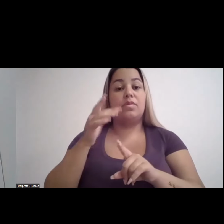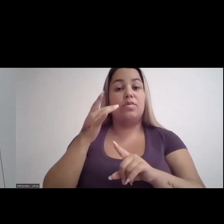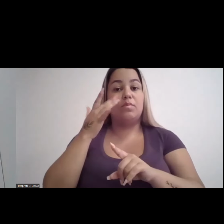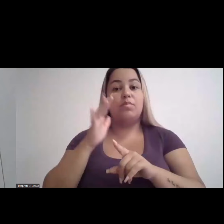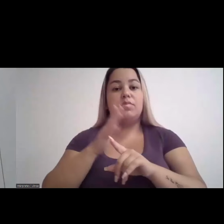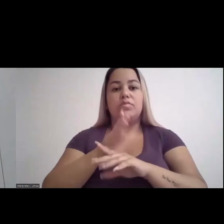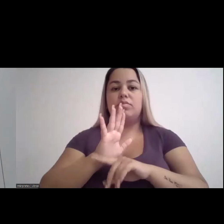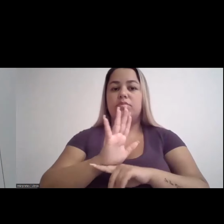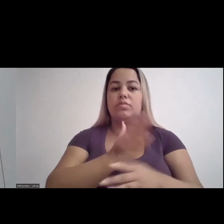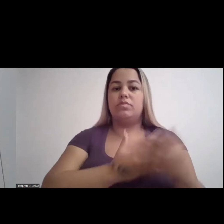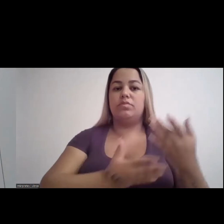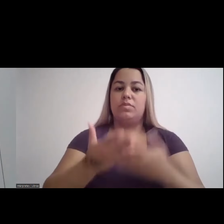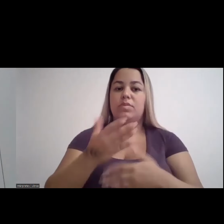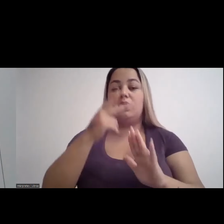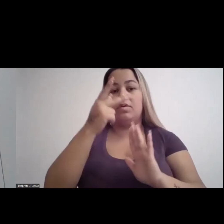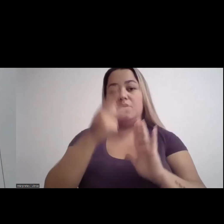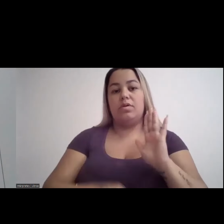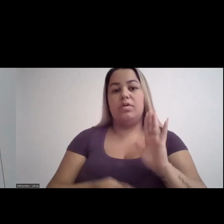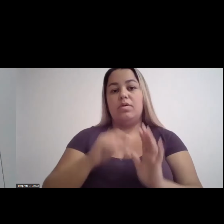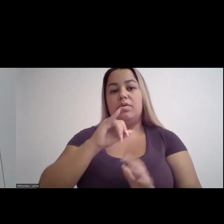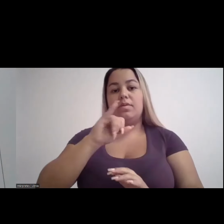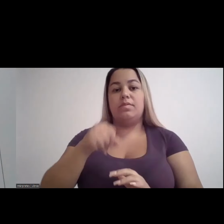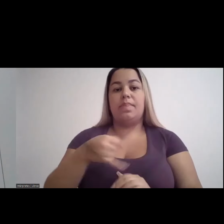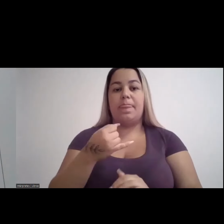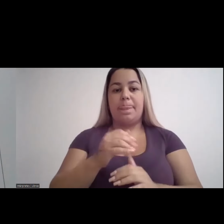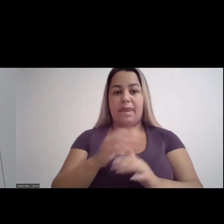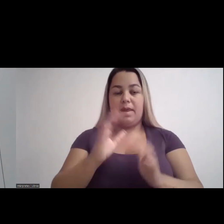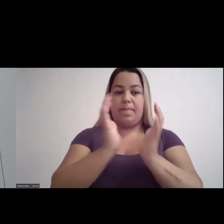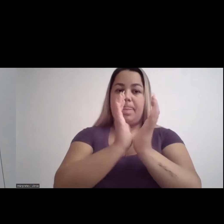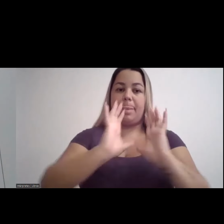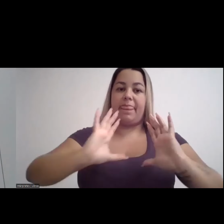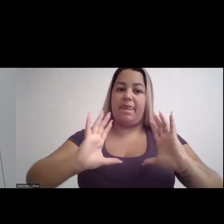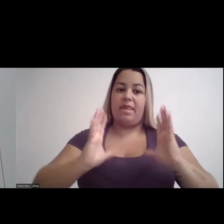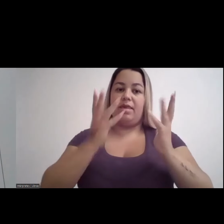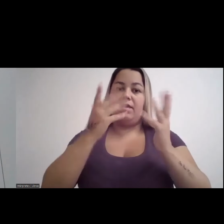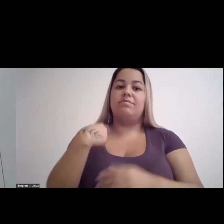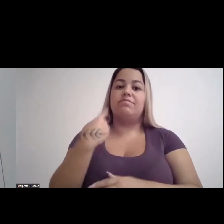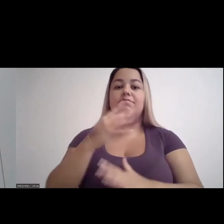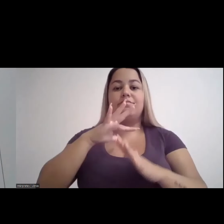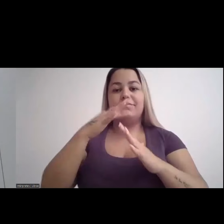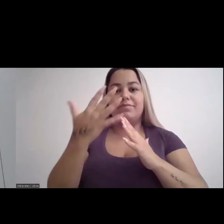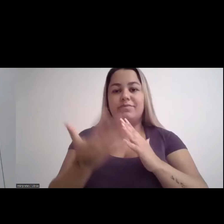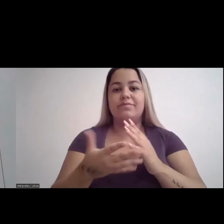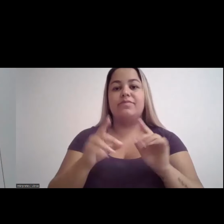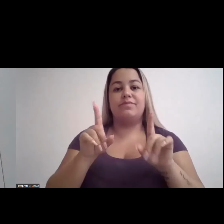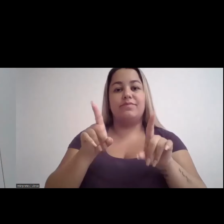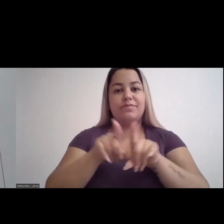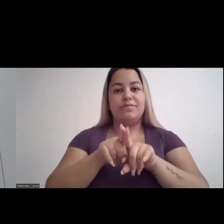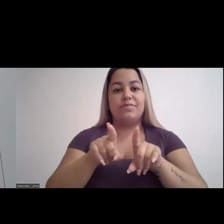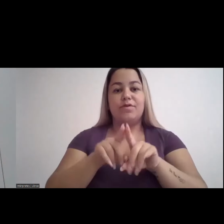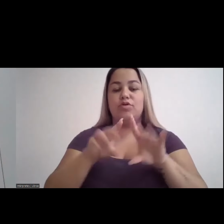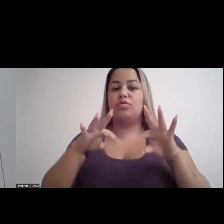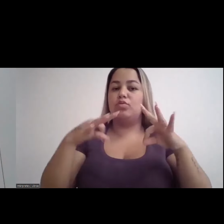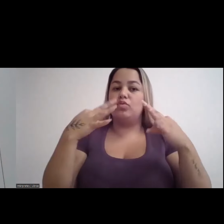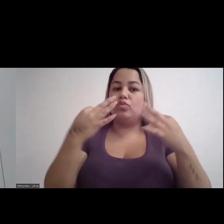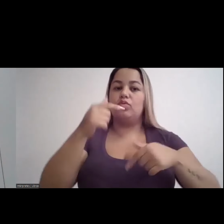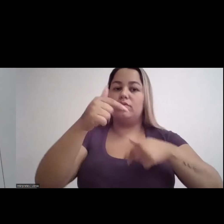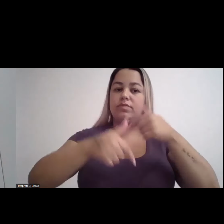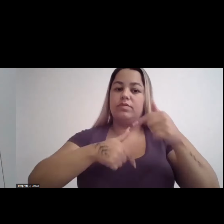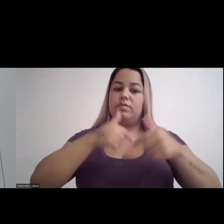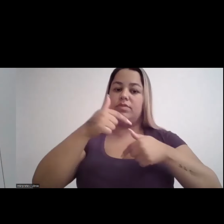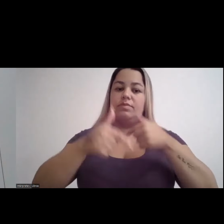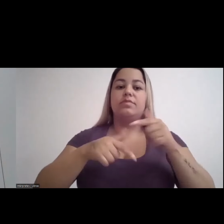projeto. E eu queria também aproveitar a equipe de eventos, as nossas intérpretes de Libras, todo mundo que está trabalhando nos bastidores